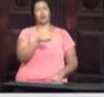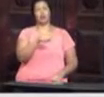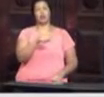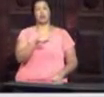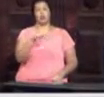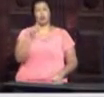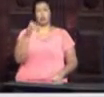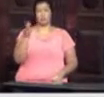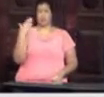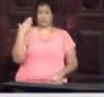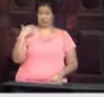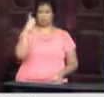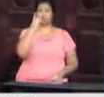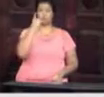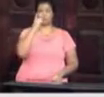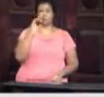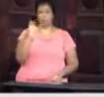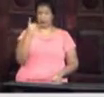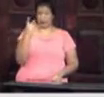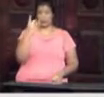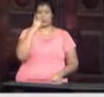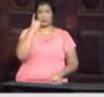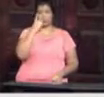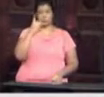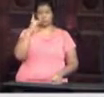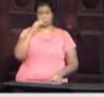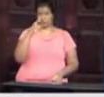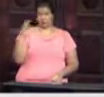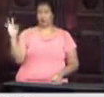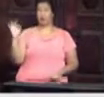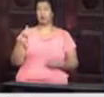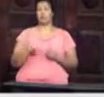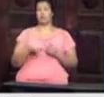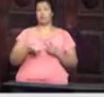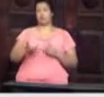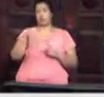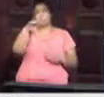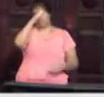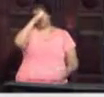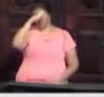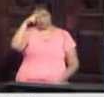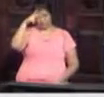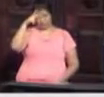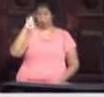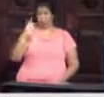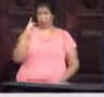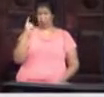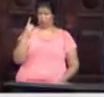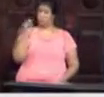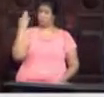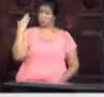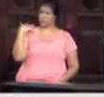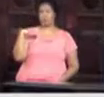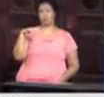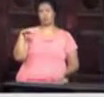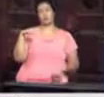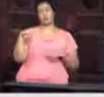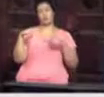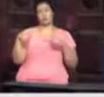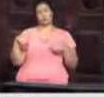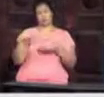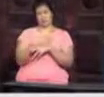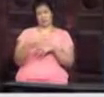federal, depois de ter sido prefeita da cidade de Rio Bonito, onde também em 2002,